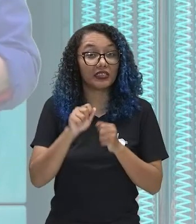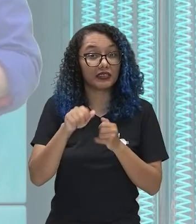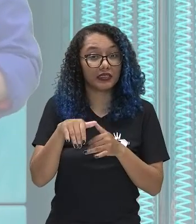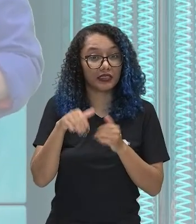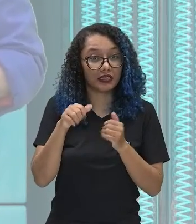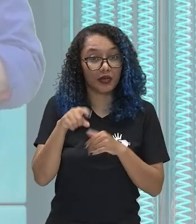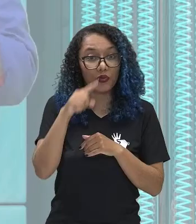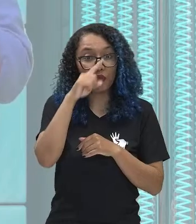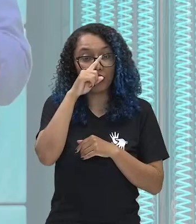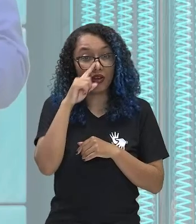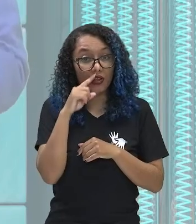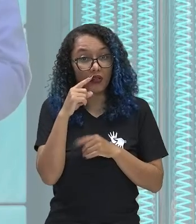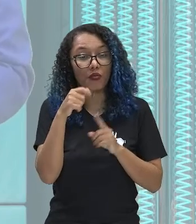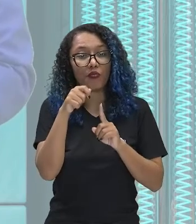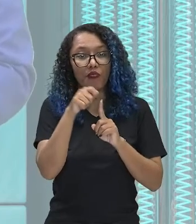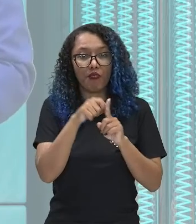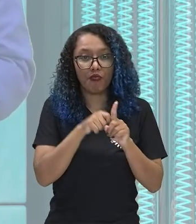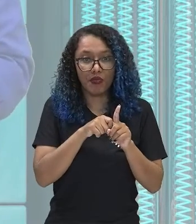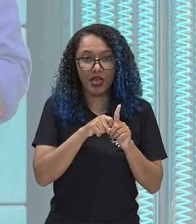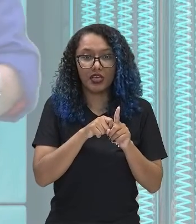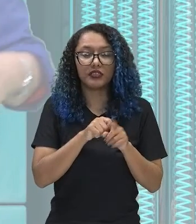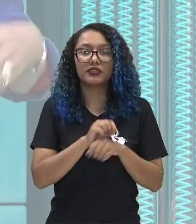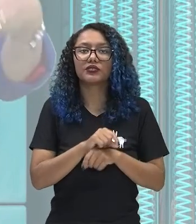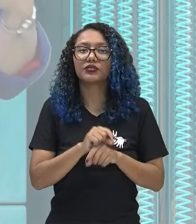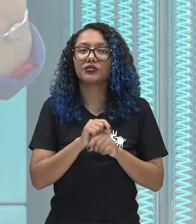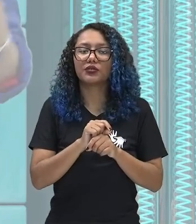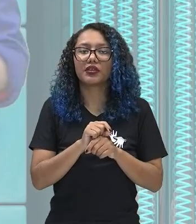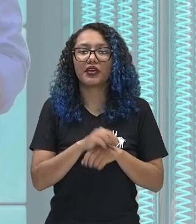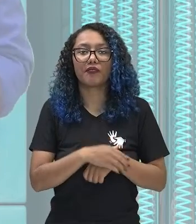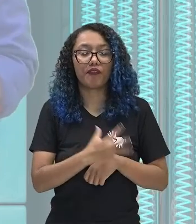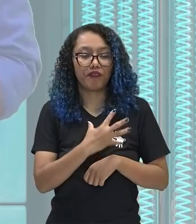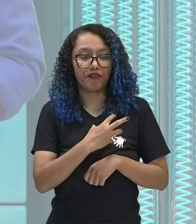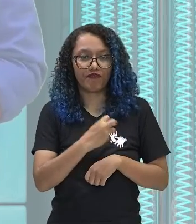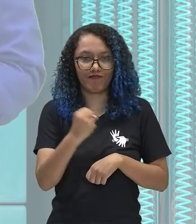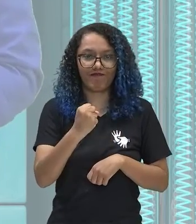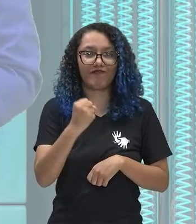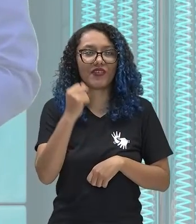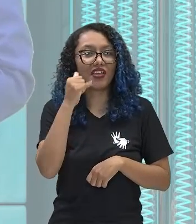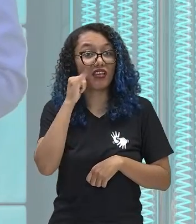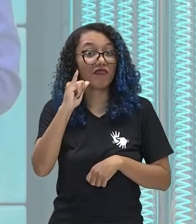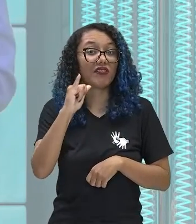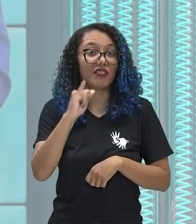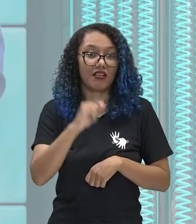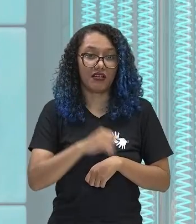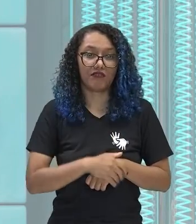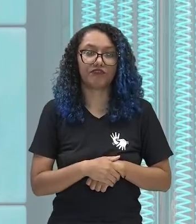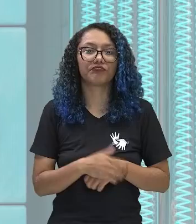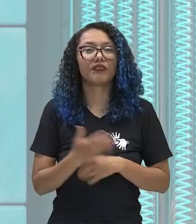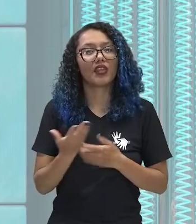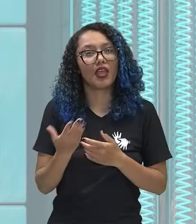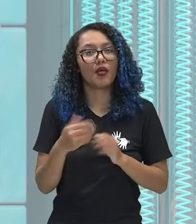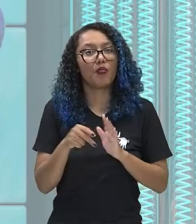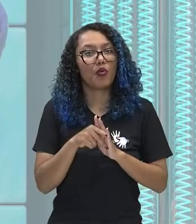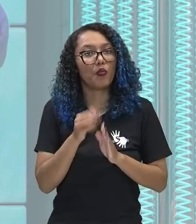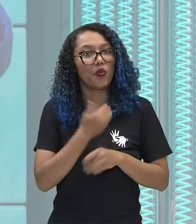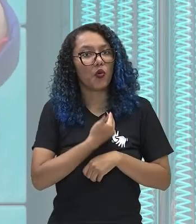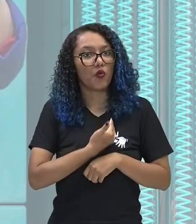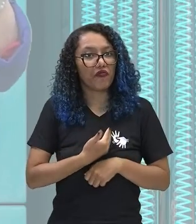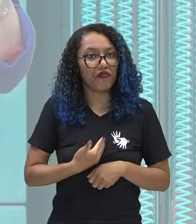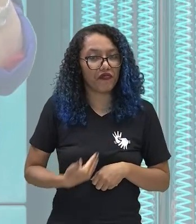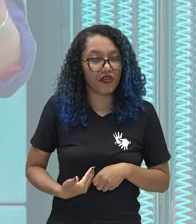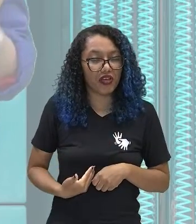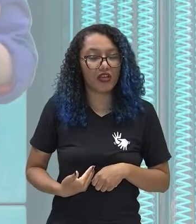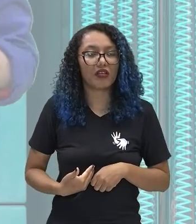mês de prevenção ao suicídio, né? Então, olha aqui, essa é uma preocupação governamental, né? Então, no